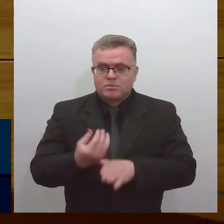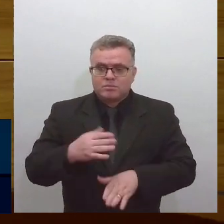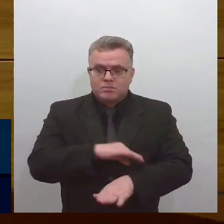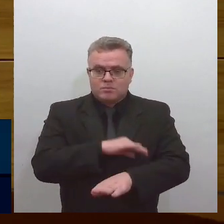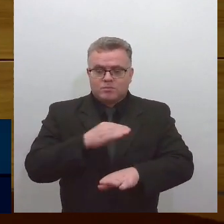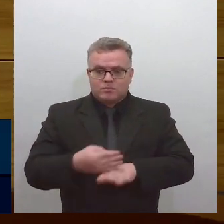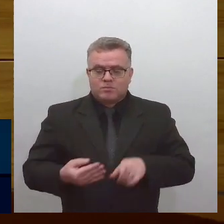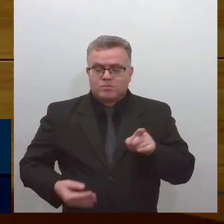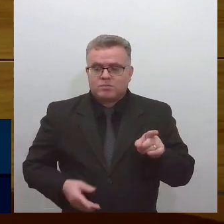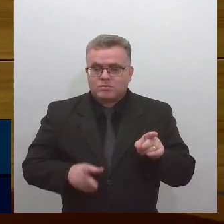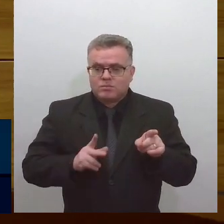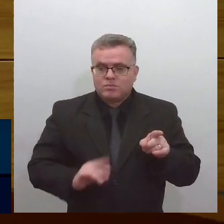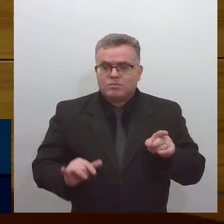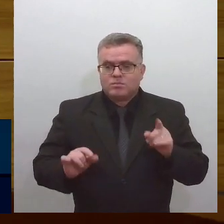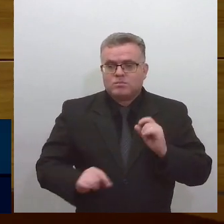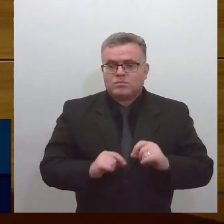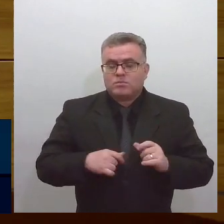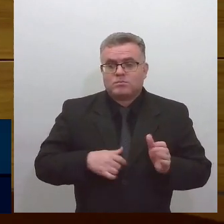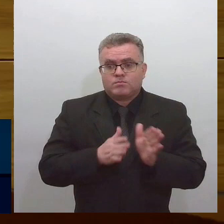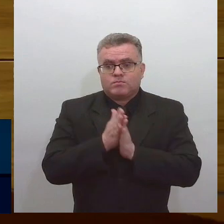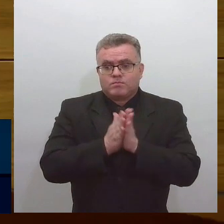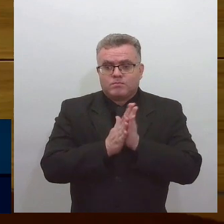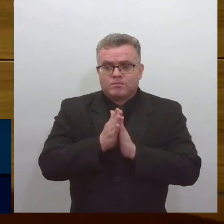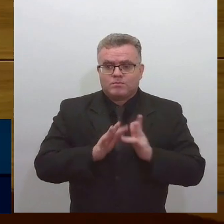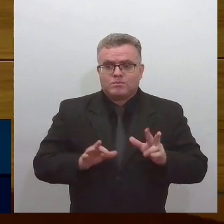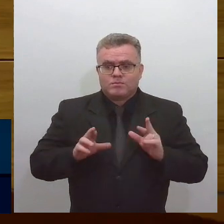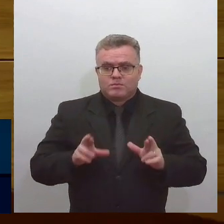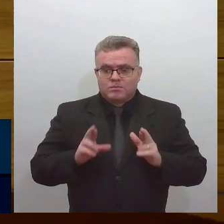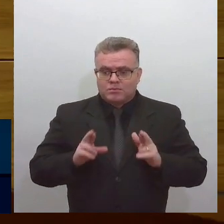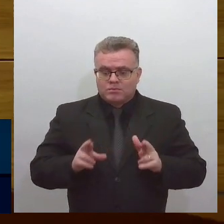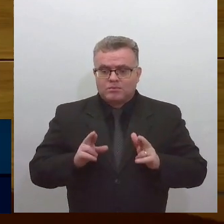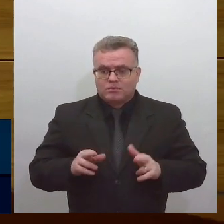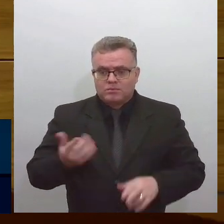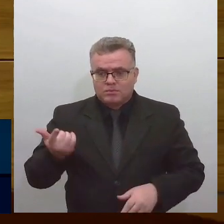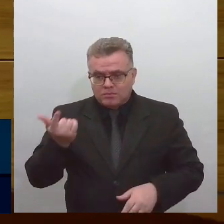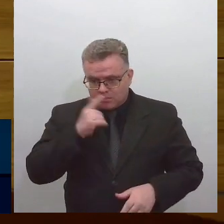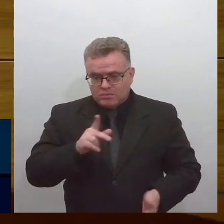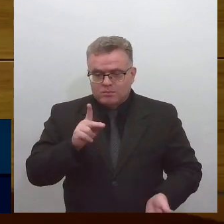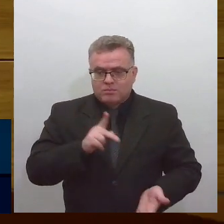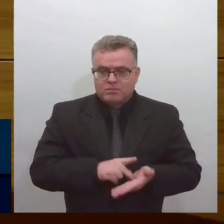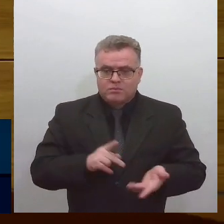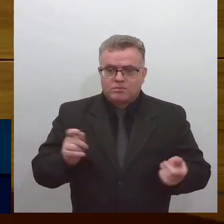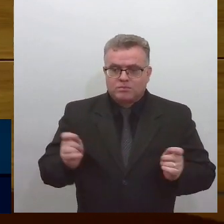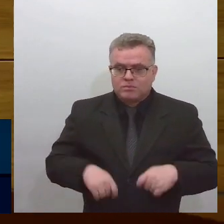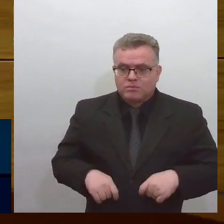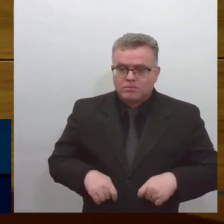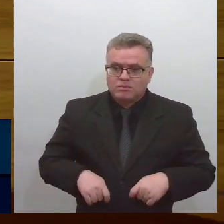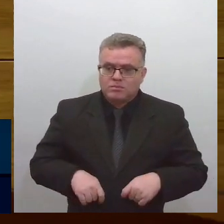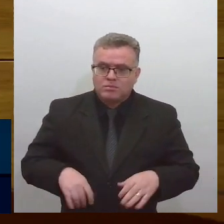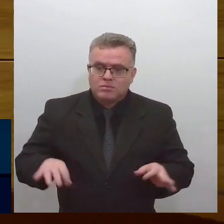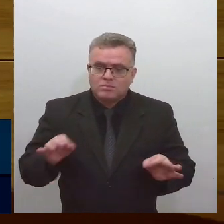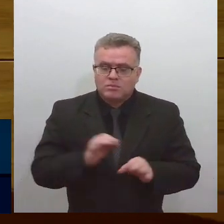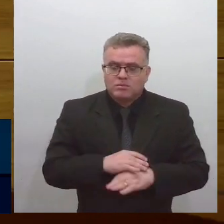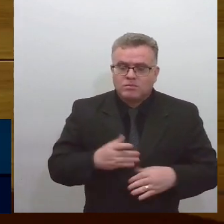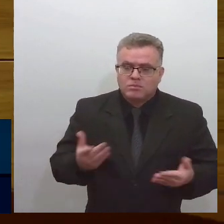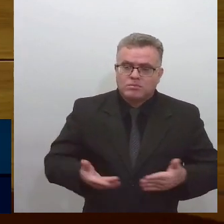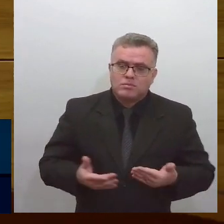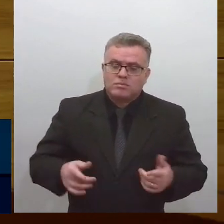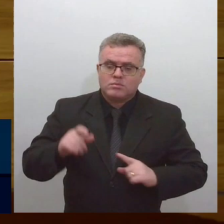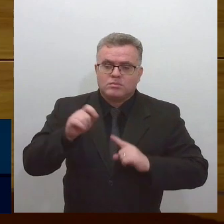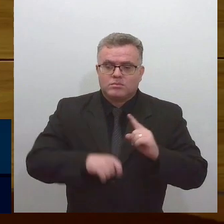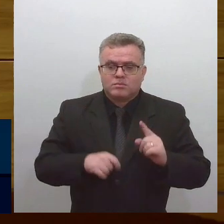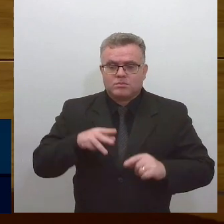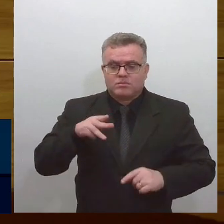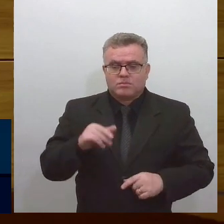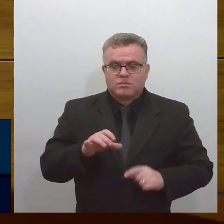tô com muita expectativa e esperança que a gente consiga efetivamente concluir isso agora no mês de maio porque senão vou ser